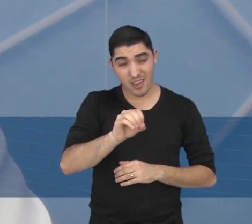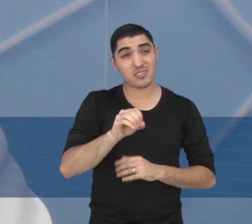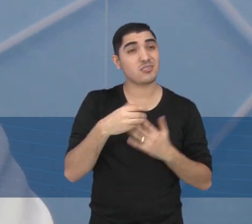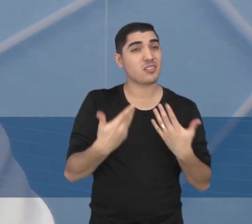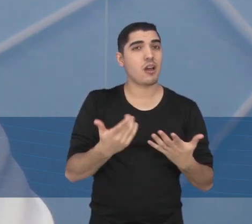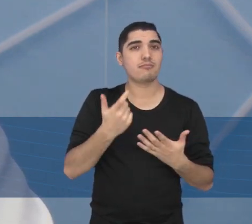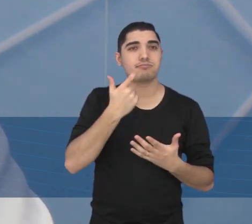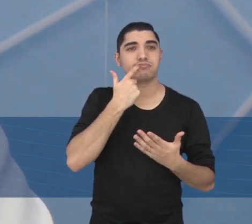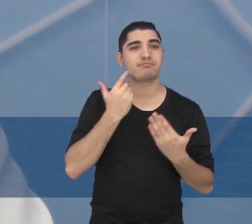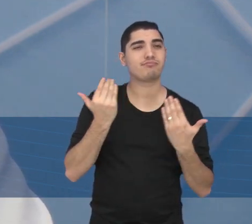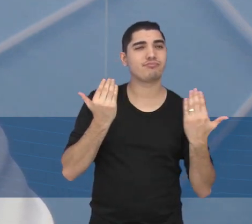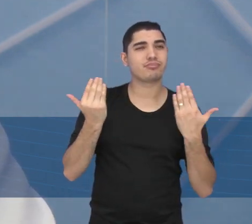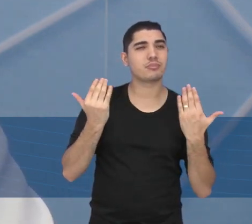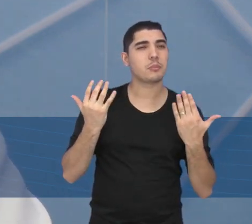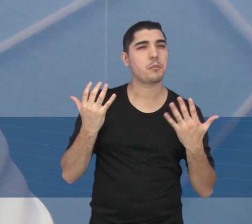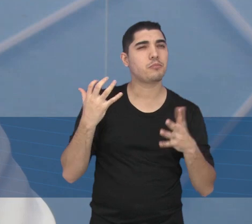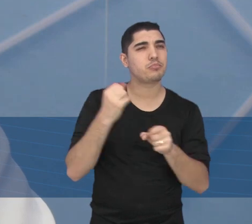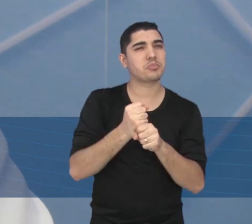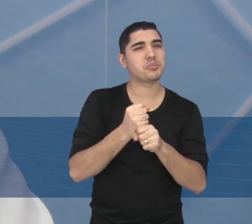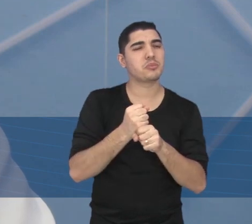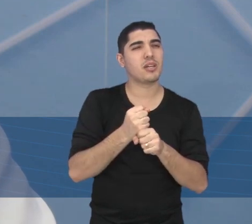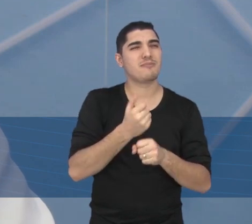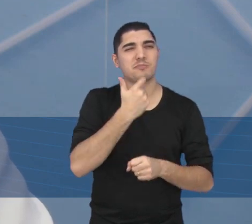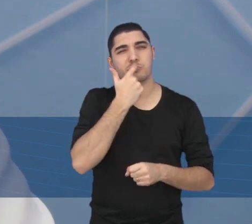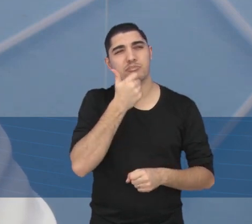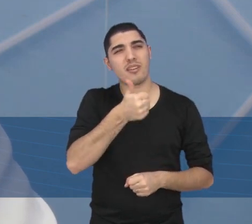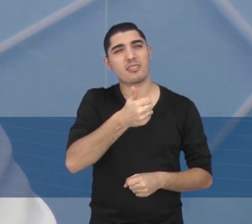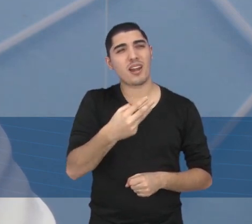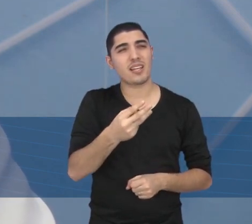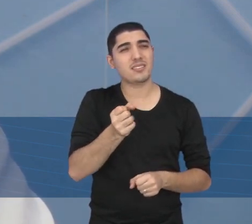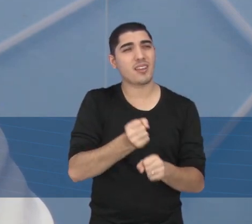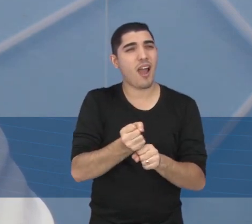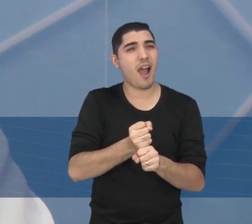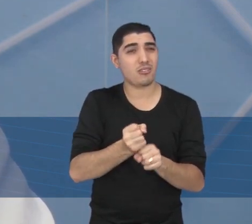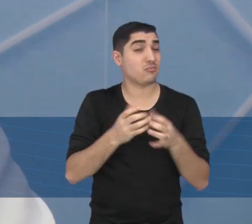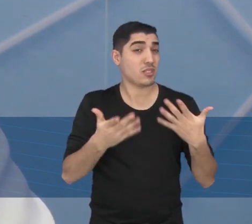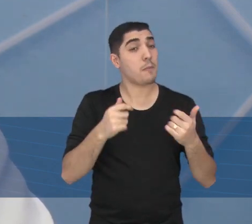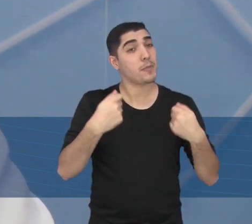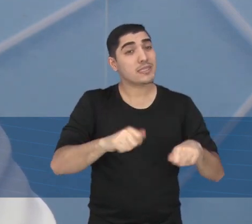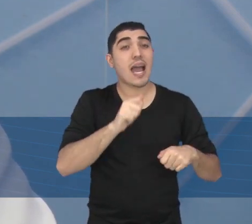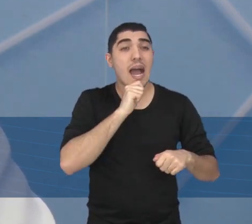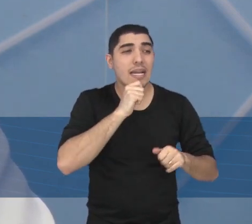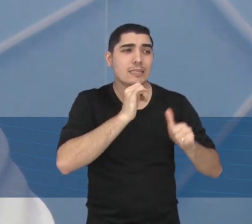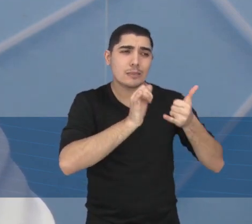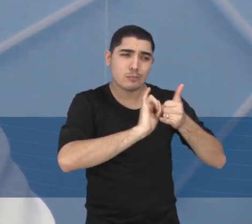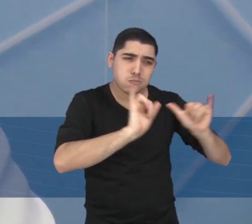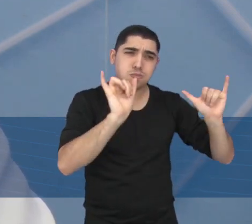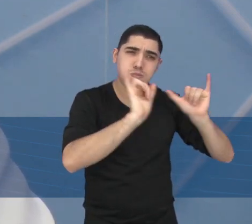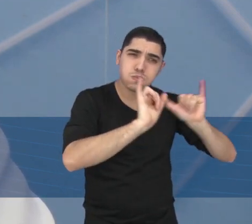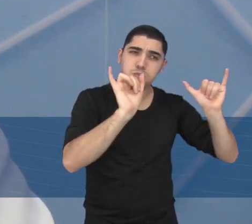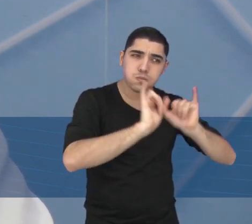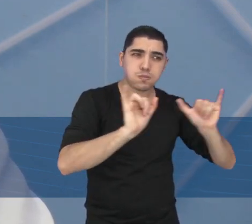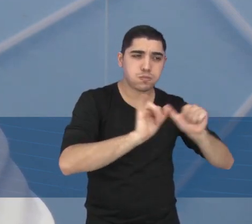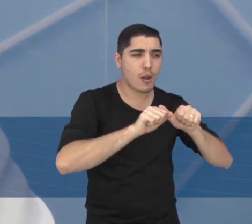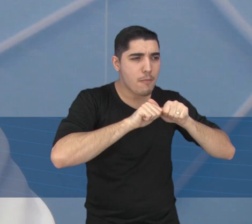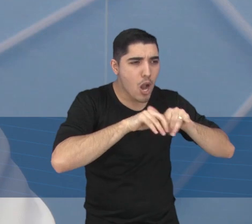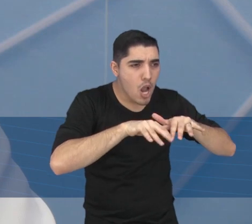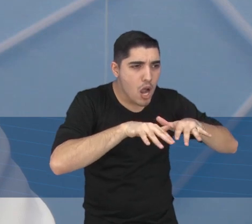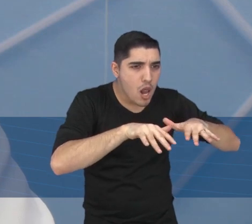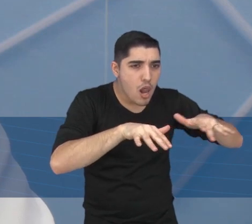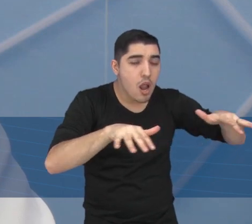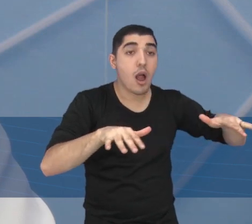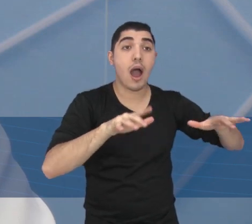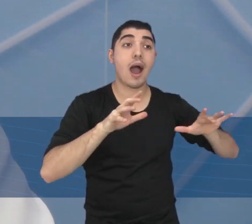Então, a gente ainda precisa realmente amadurecer e, de novo, divulgar para que isso realmente passe a fazer